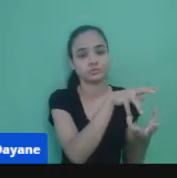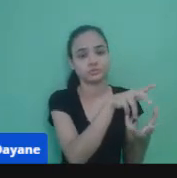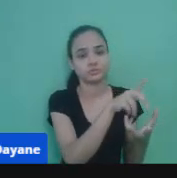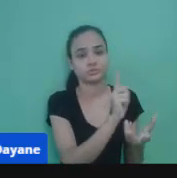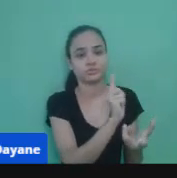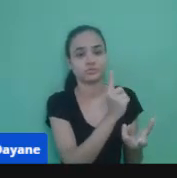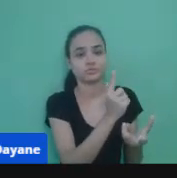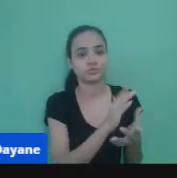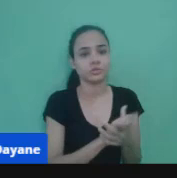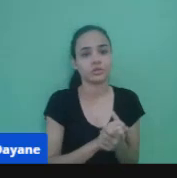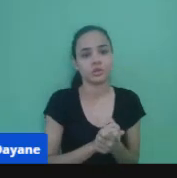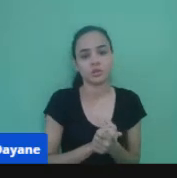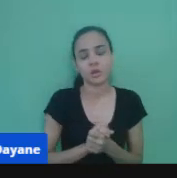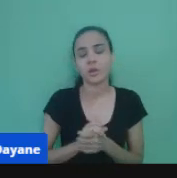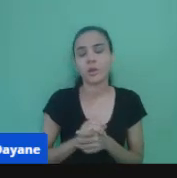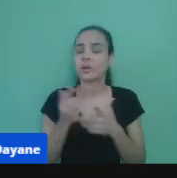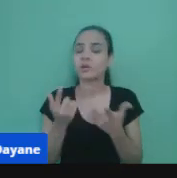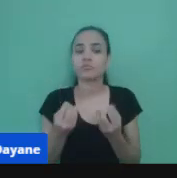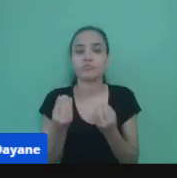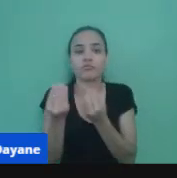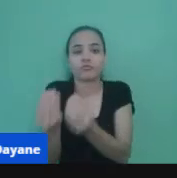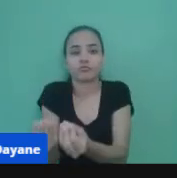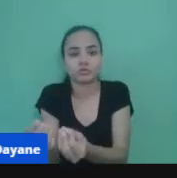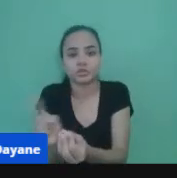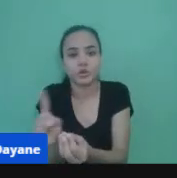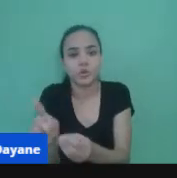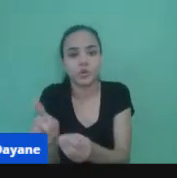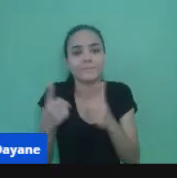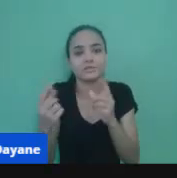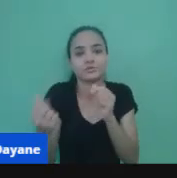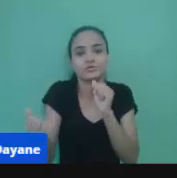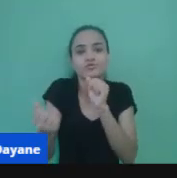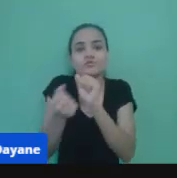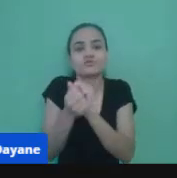mas construir com os nossos alunos interpretações